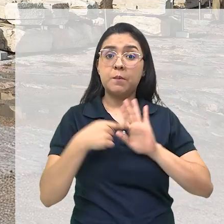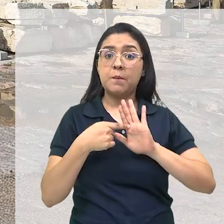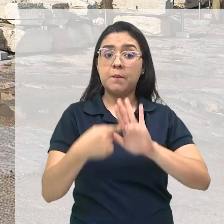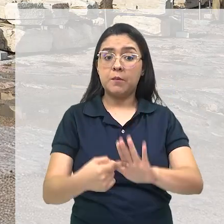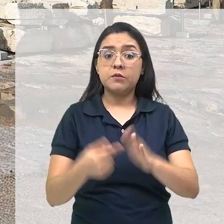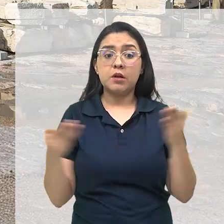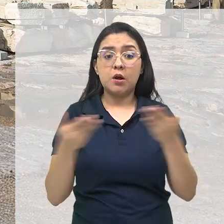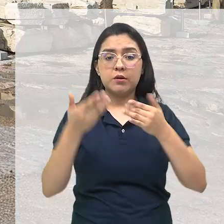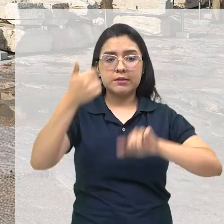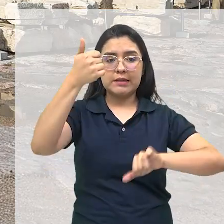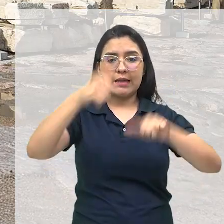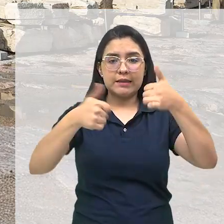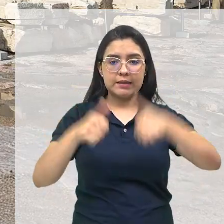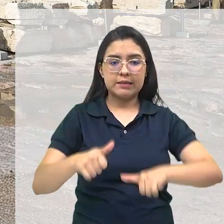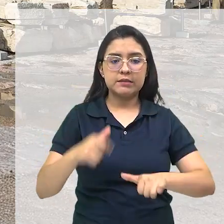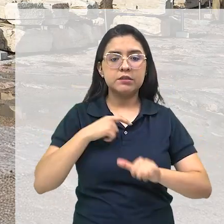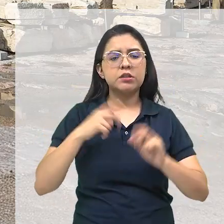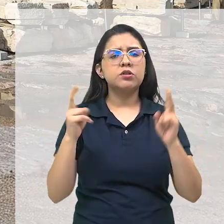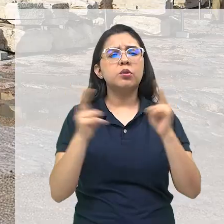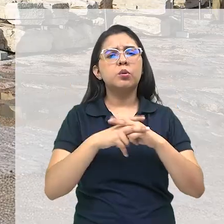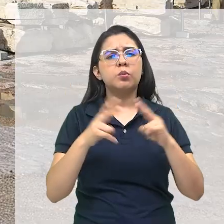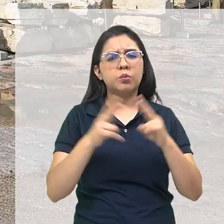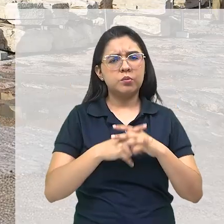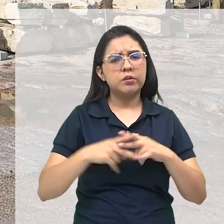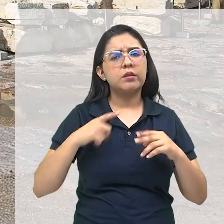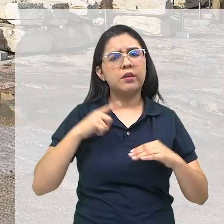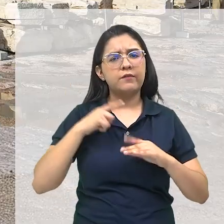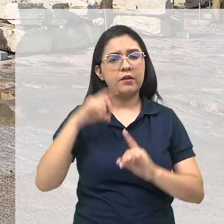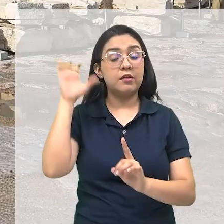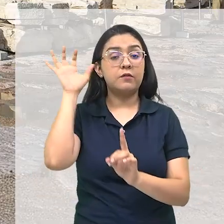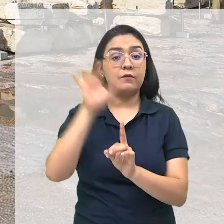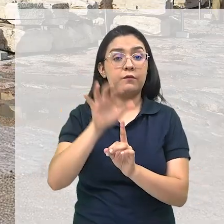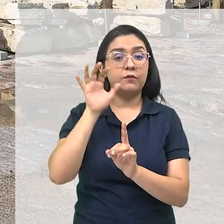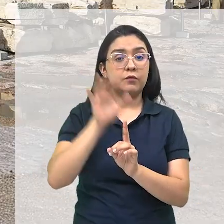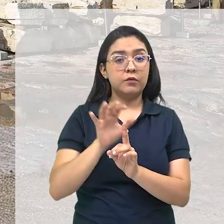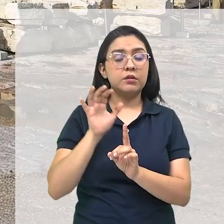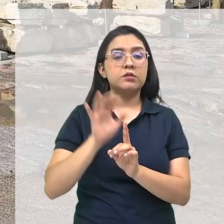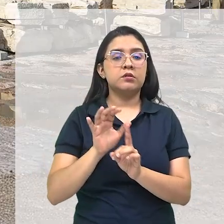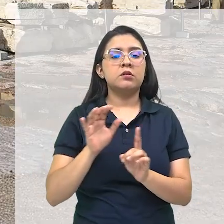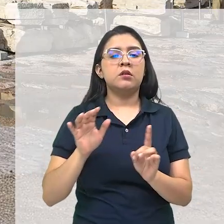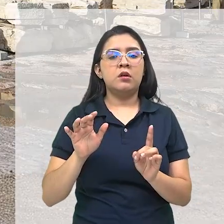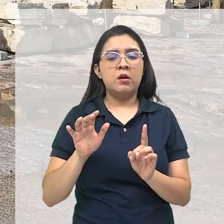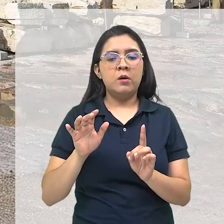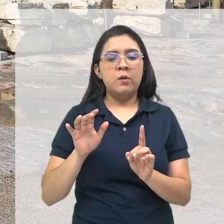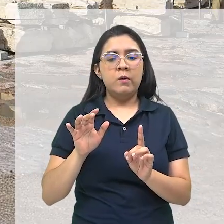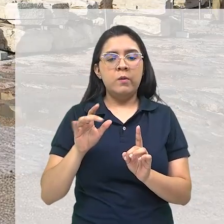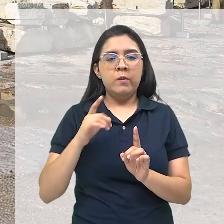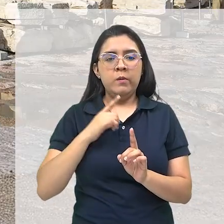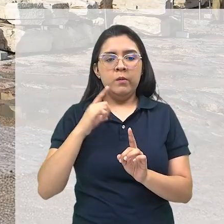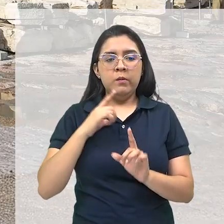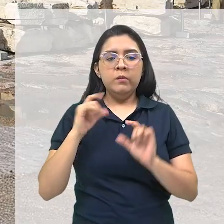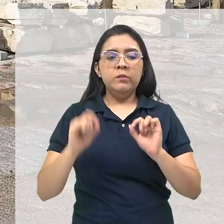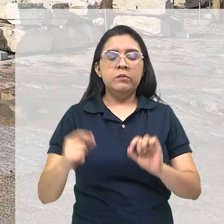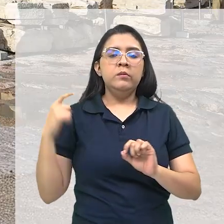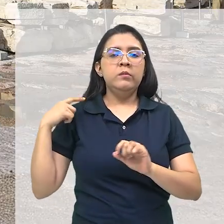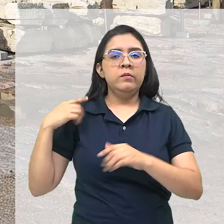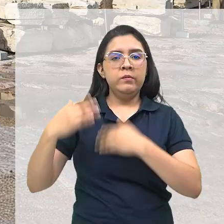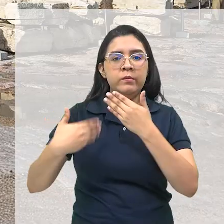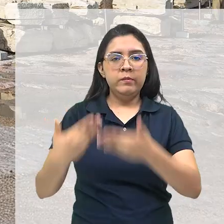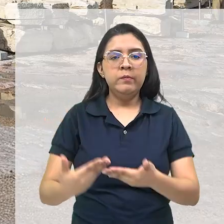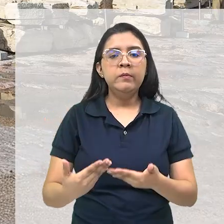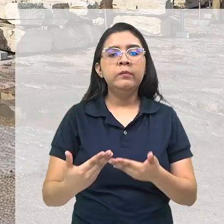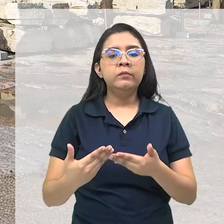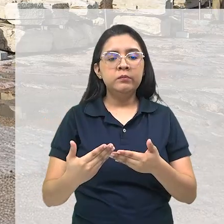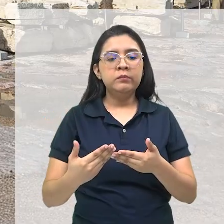aqui a análise das lutas que tiveram mais influência na nossa construção